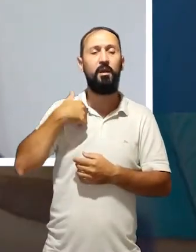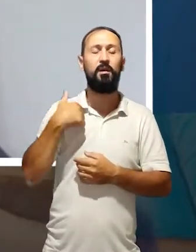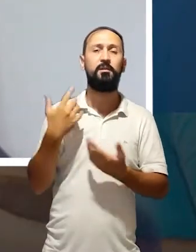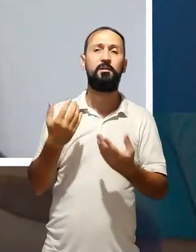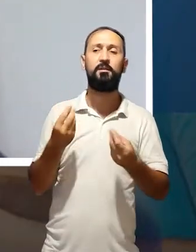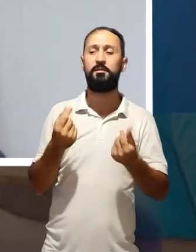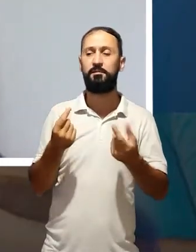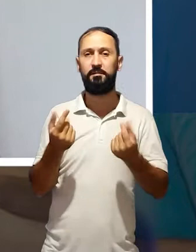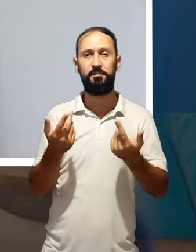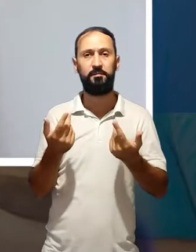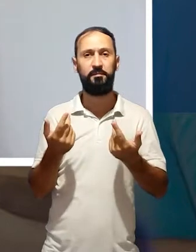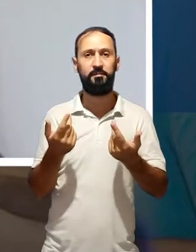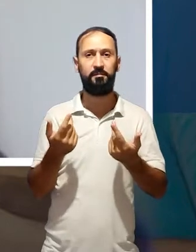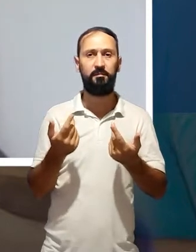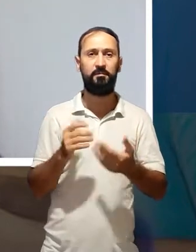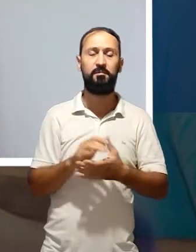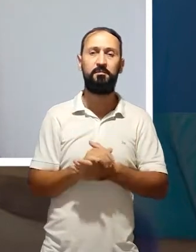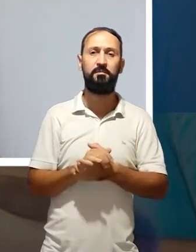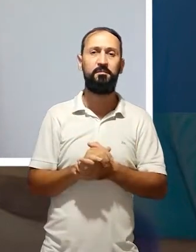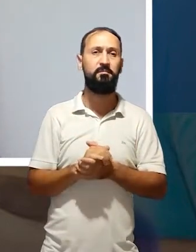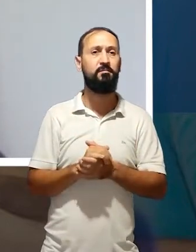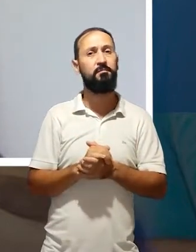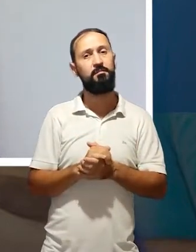que me surgem assim,